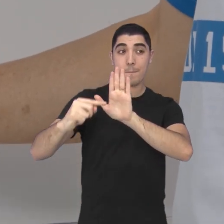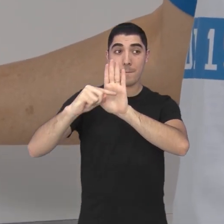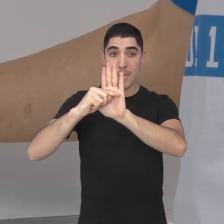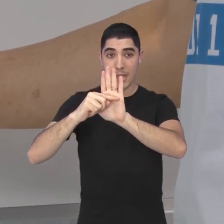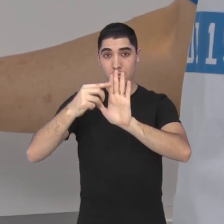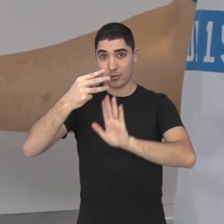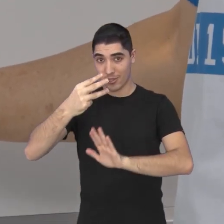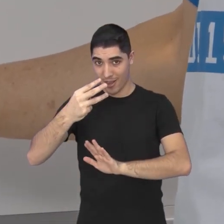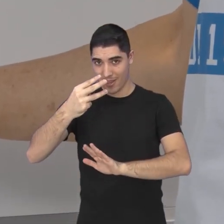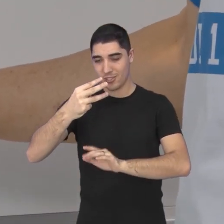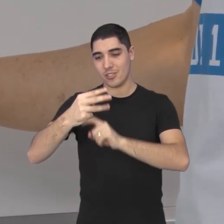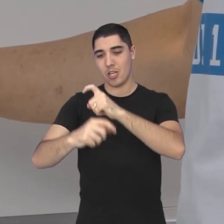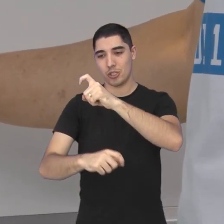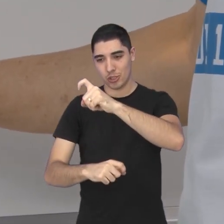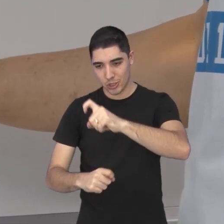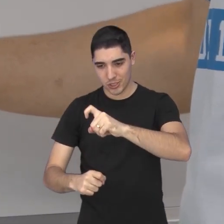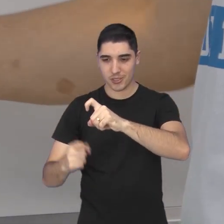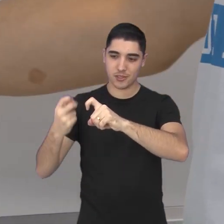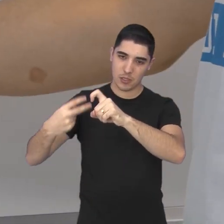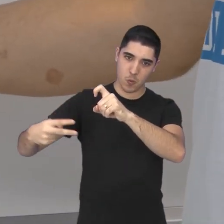menos 3x quadrado